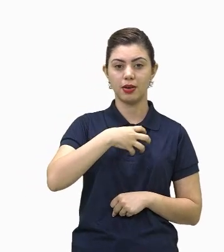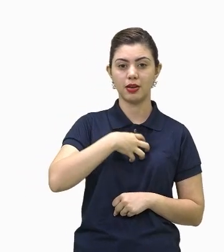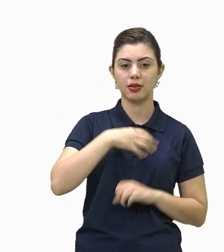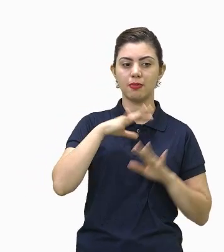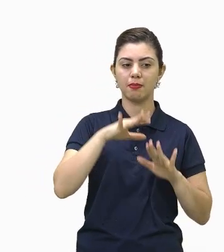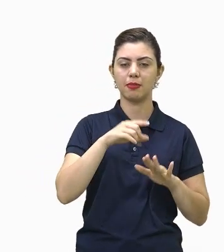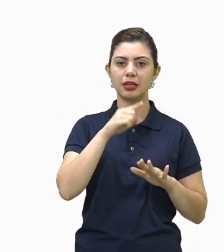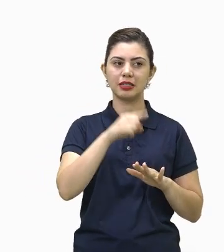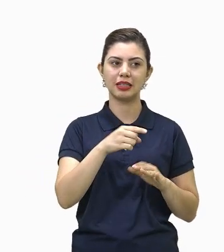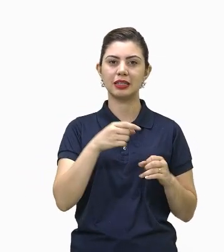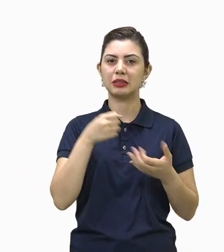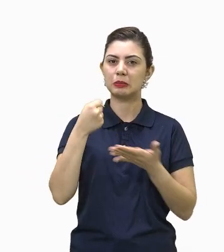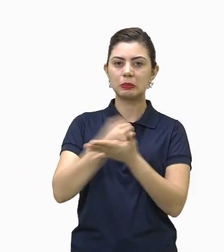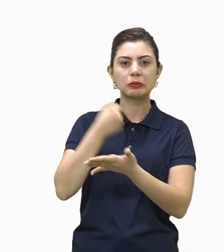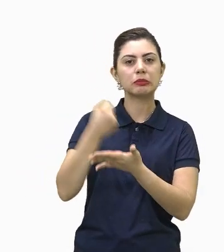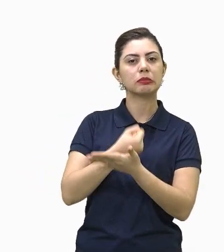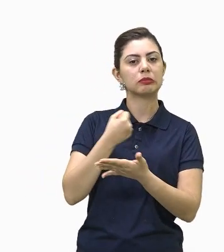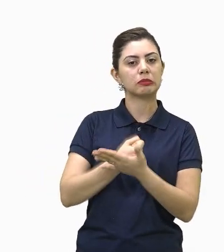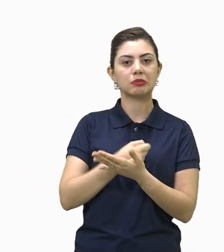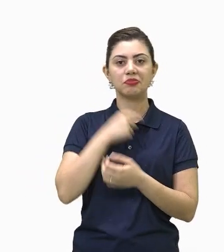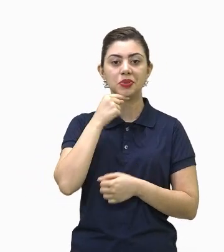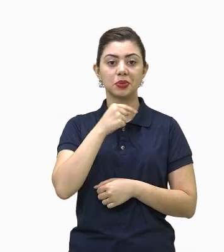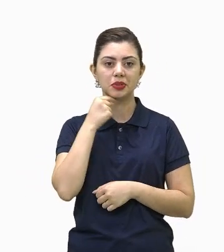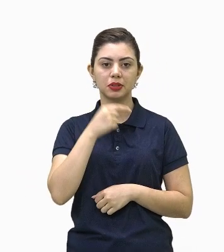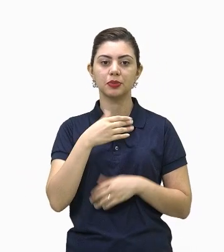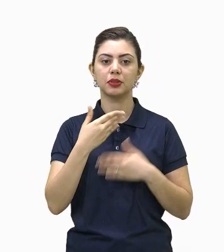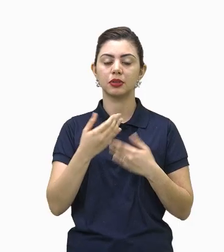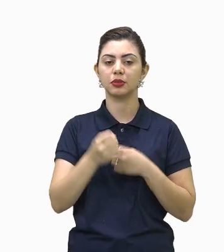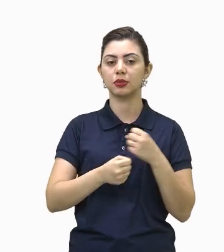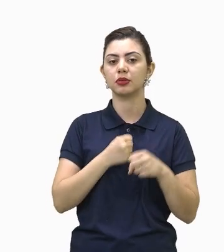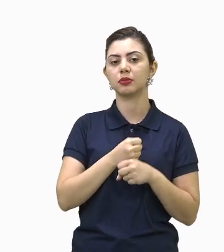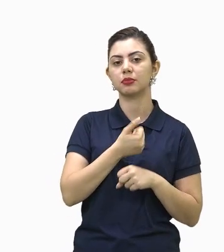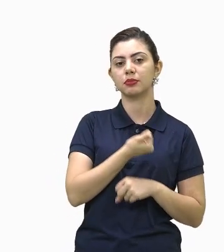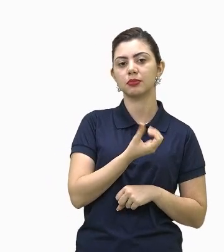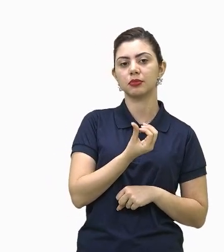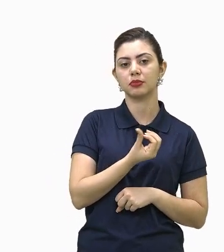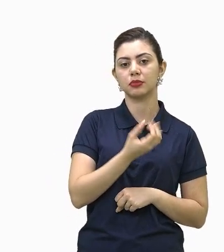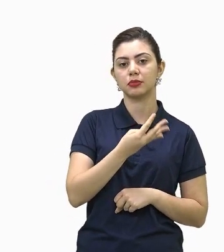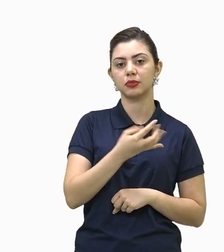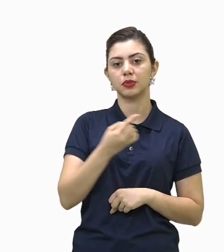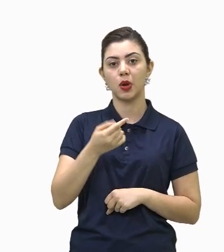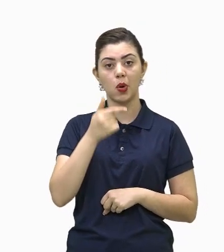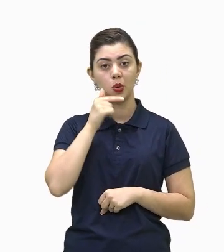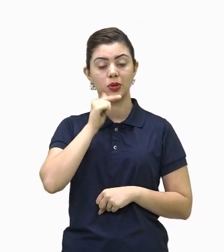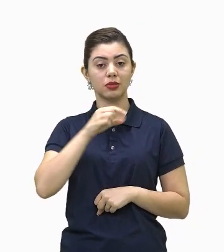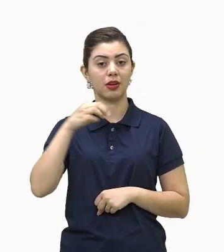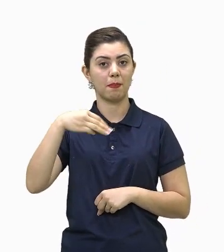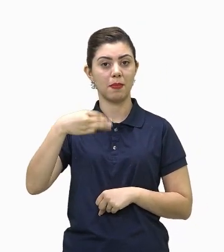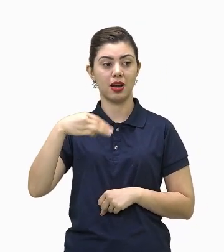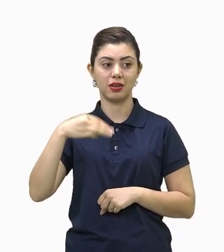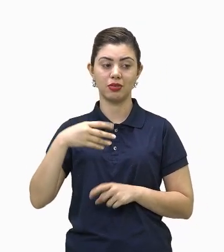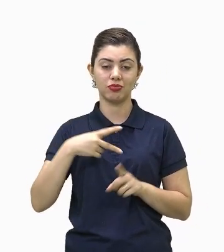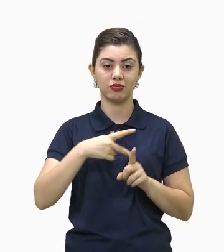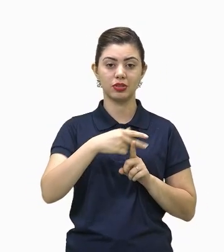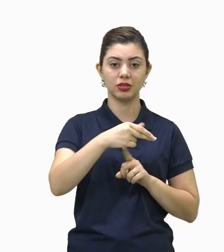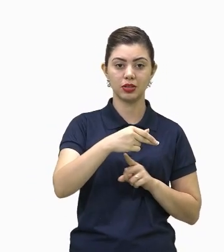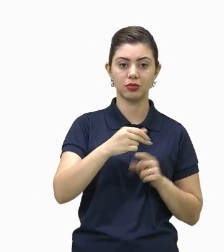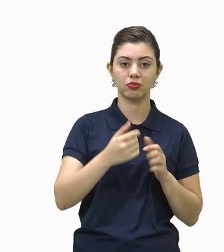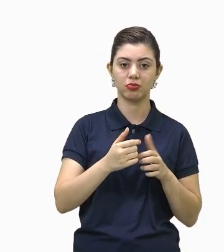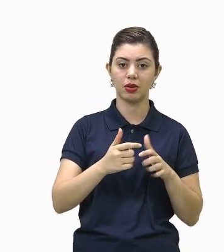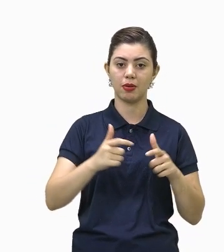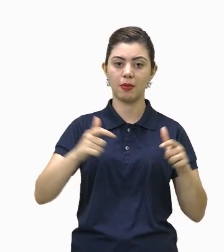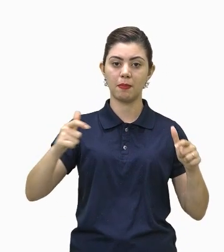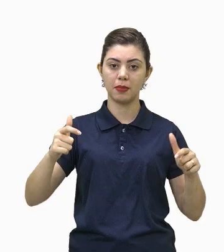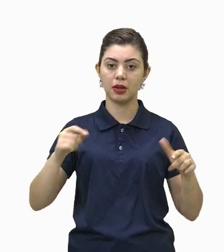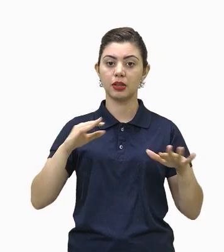novamente resistiu. Em 1641, conquistaram o Maranhão e, neste mesmo ano, os holandeses tomaram a